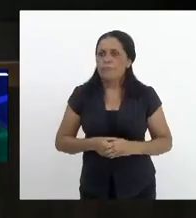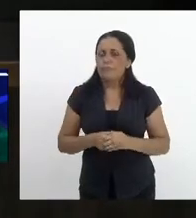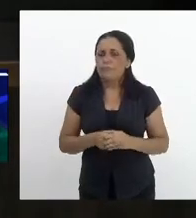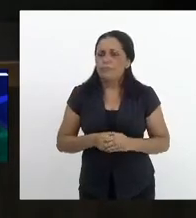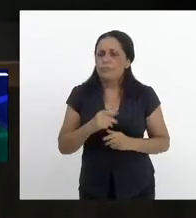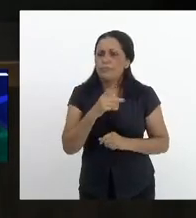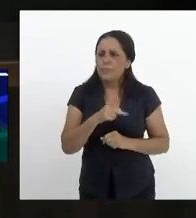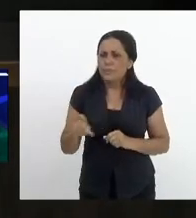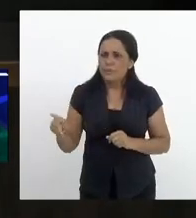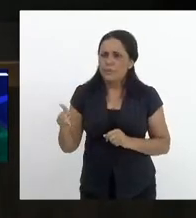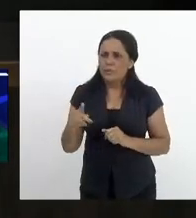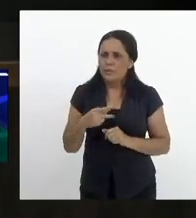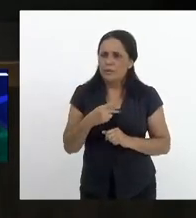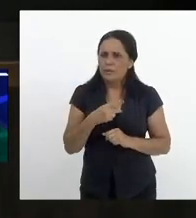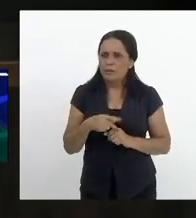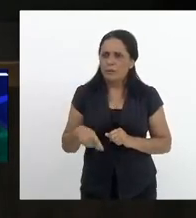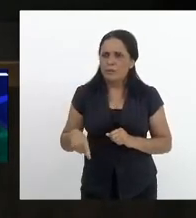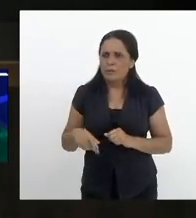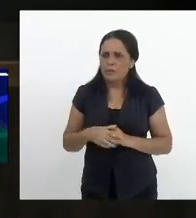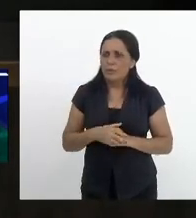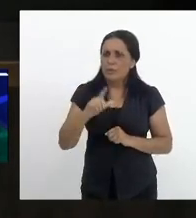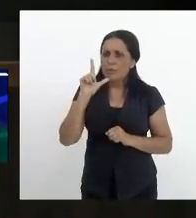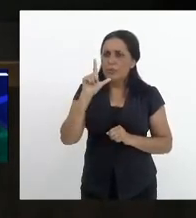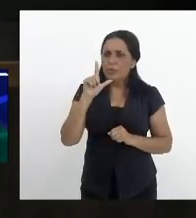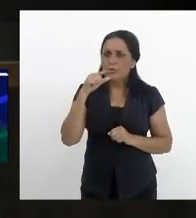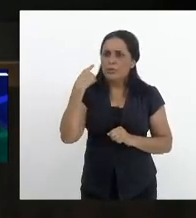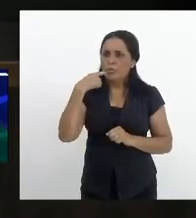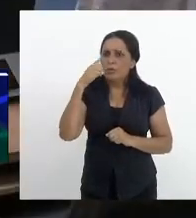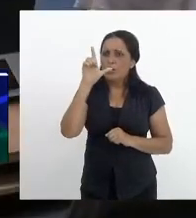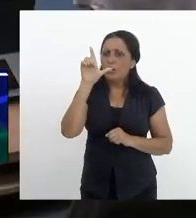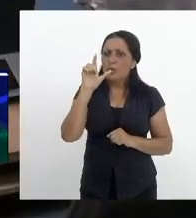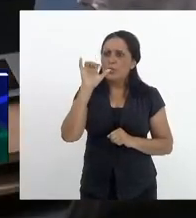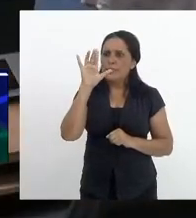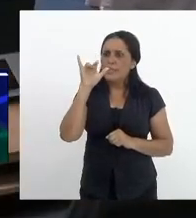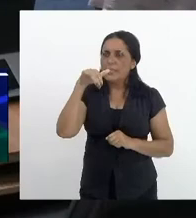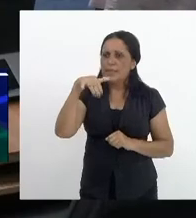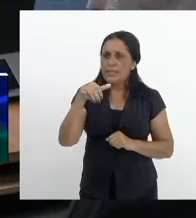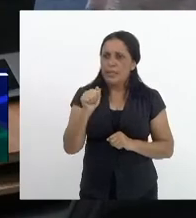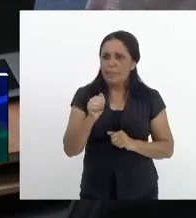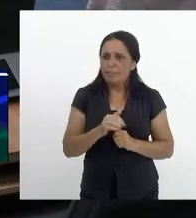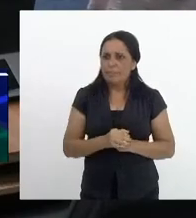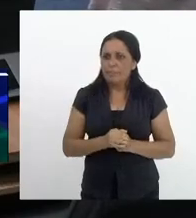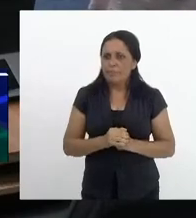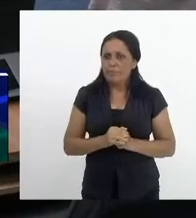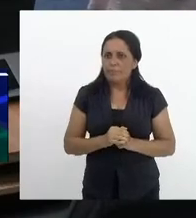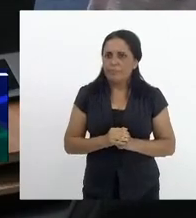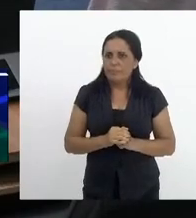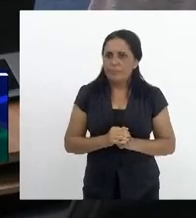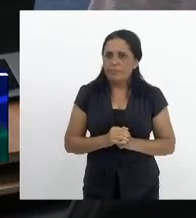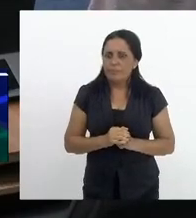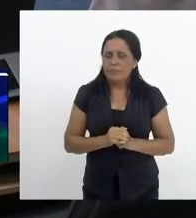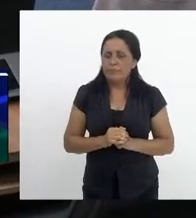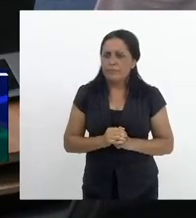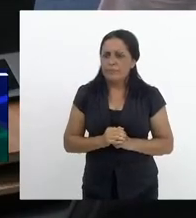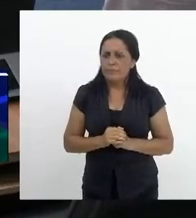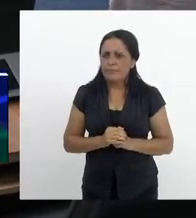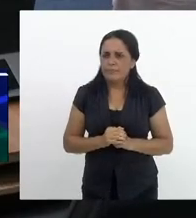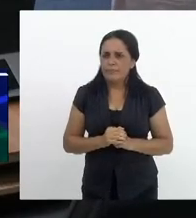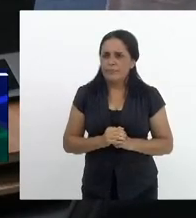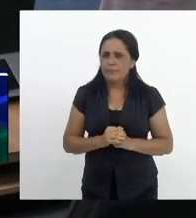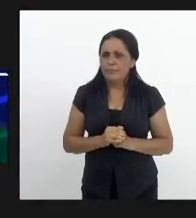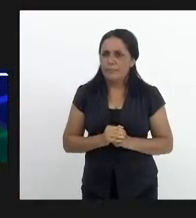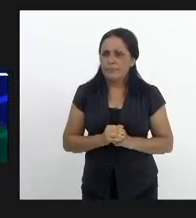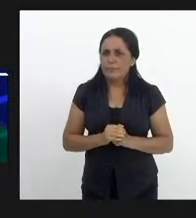Presidente. Deputada Lucinha. Deputada Lucinha. Deputada Lucinha. Deputada Lucinha. Eu gostaria de